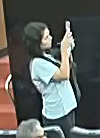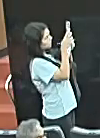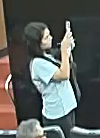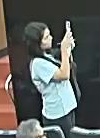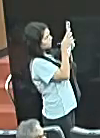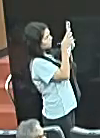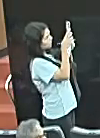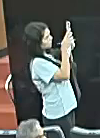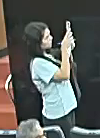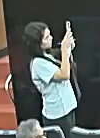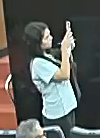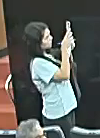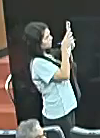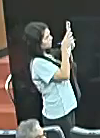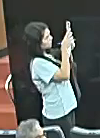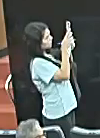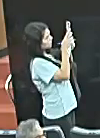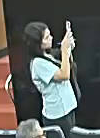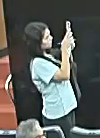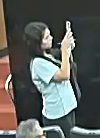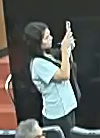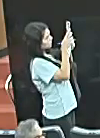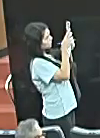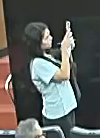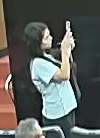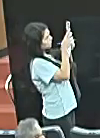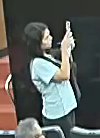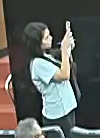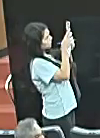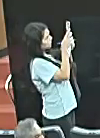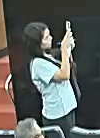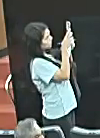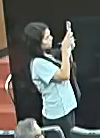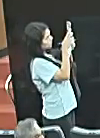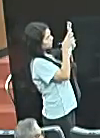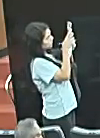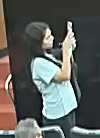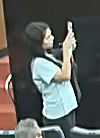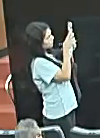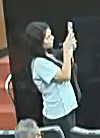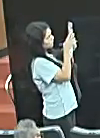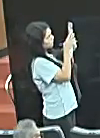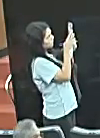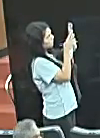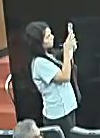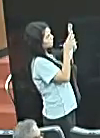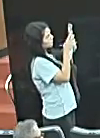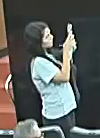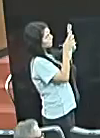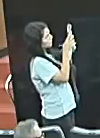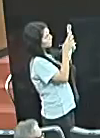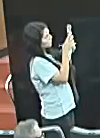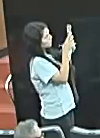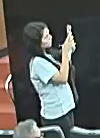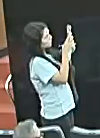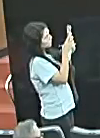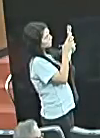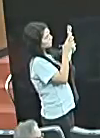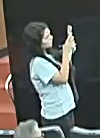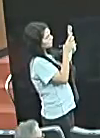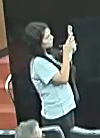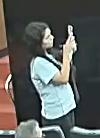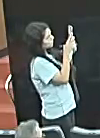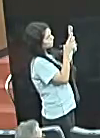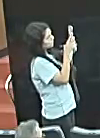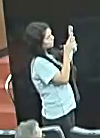se faz urgente a necessidade de uma lei orgânica mas não uma lei que vem apenas a prisional